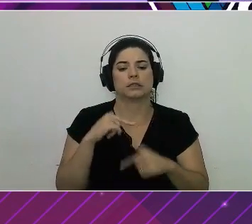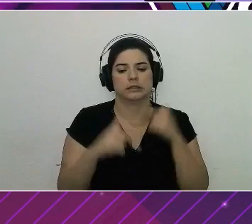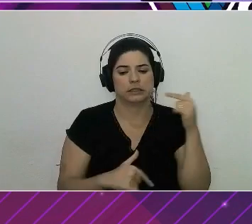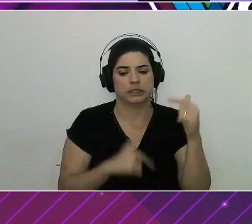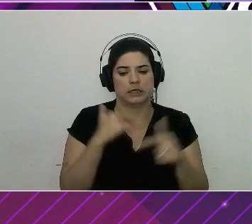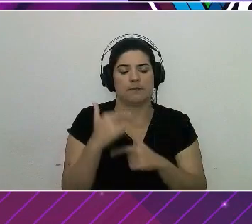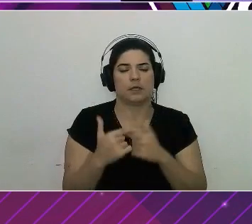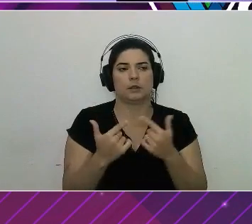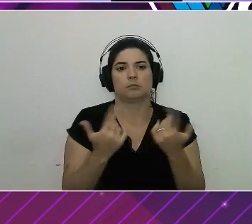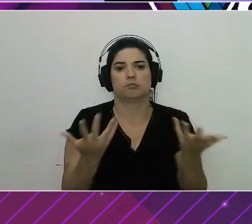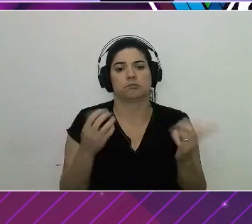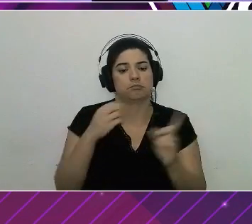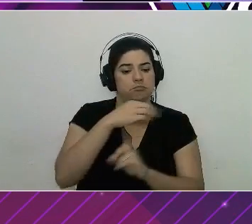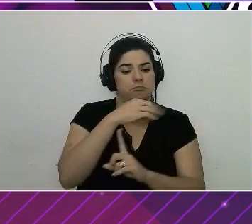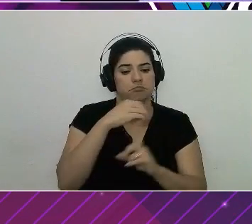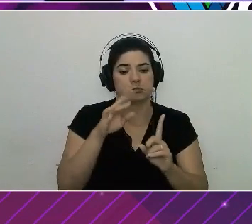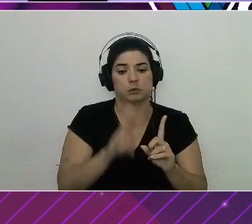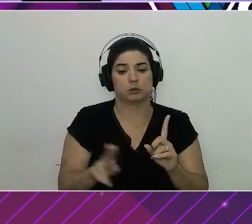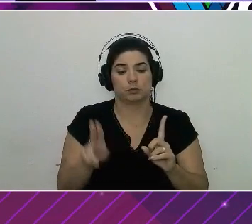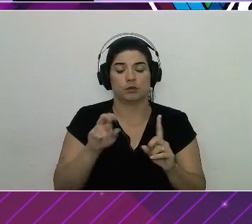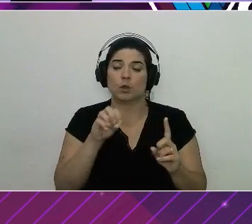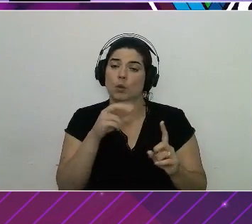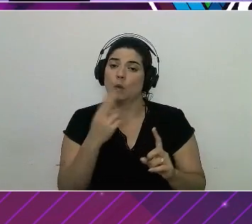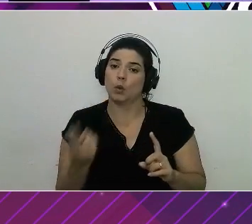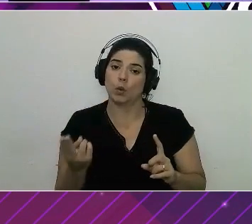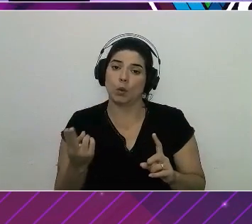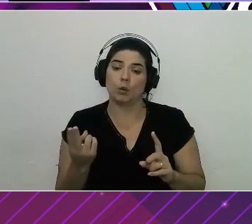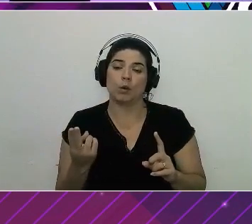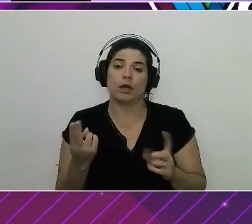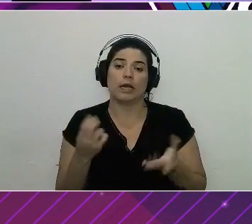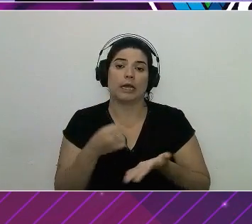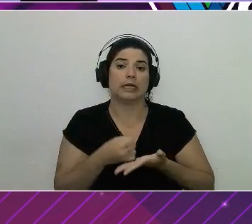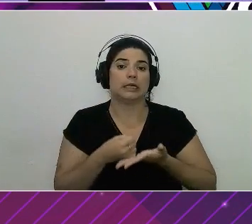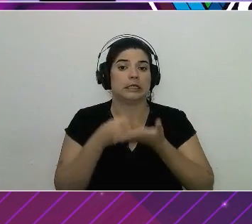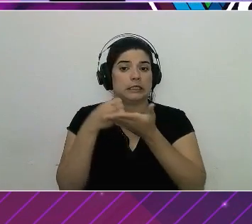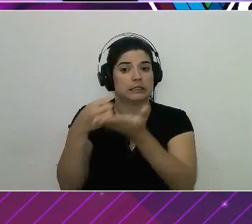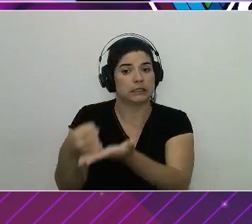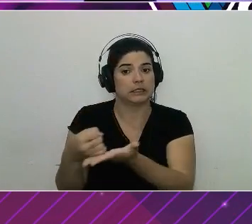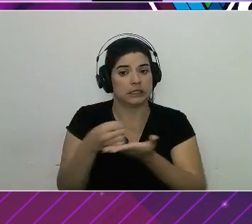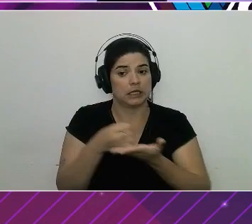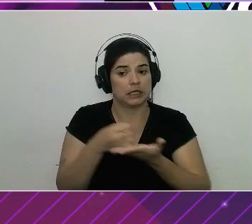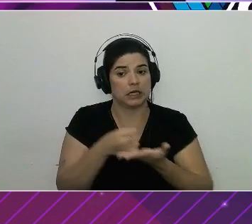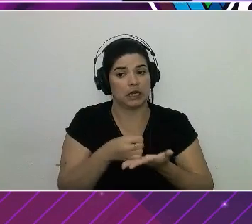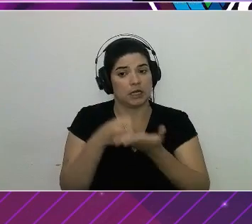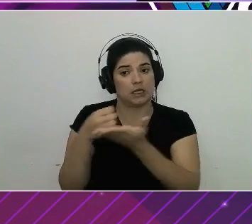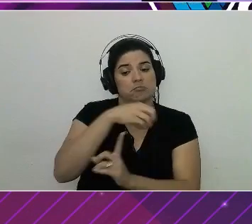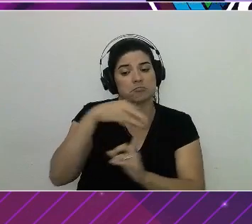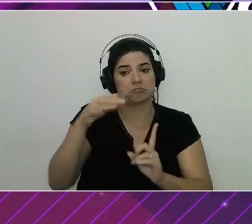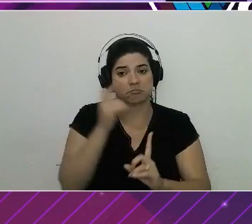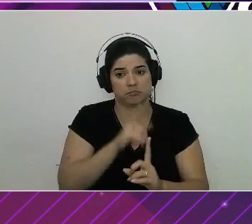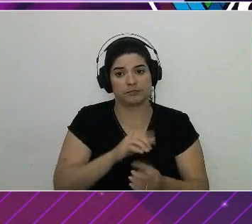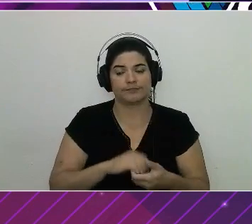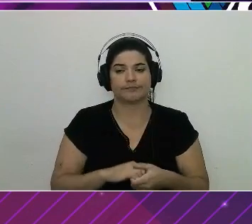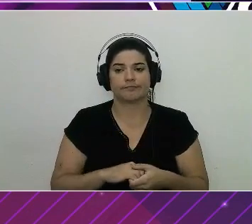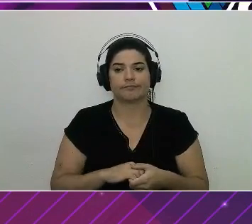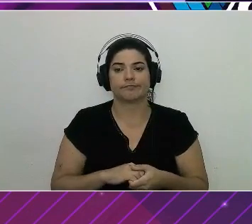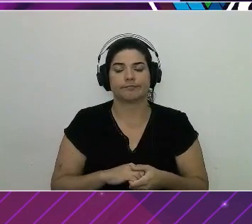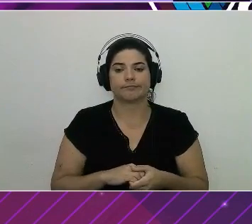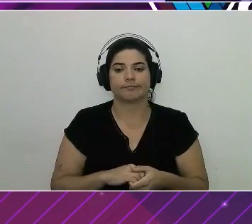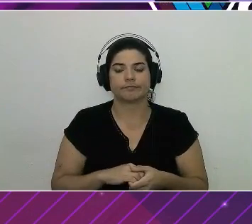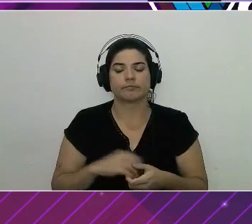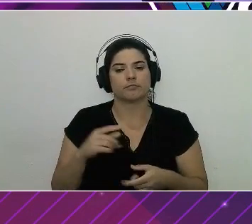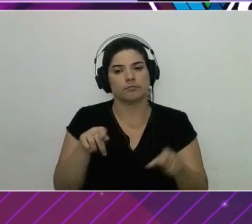momento, ou a quantidade de entregas que foram feitas por uma API. Eu tenho os traces, que eles têm a ideia